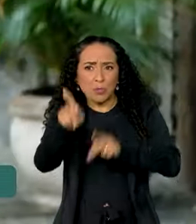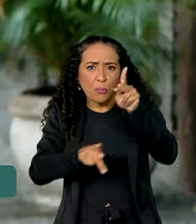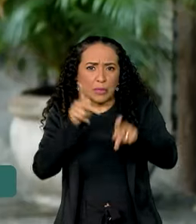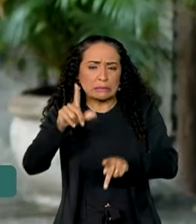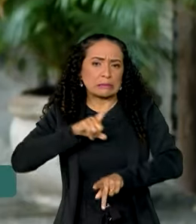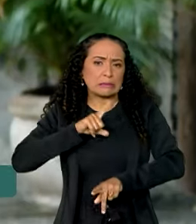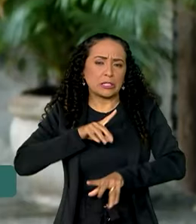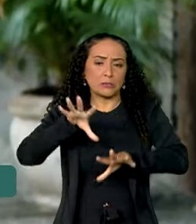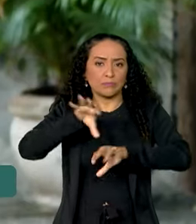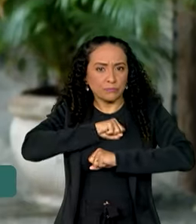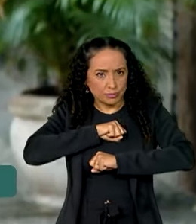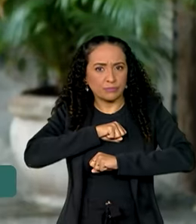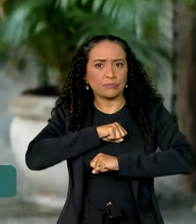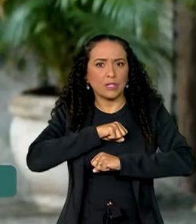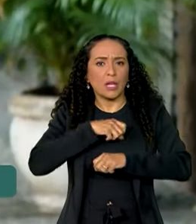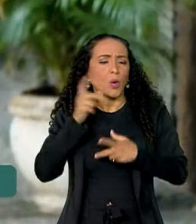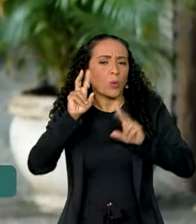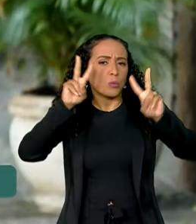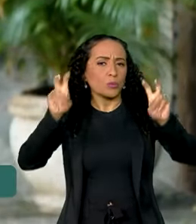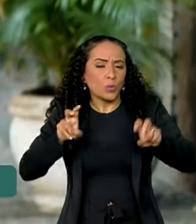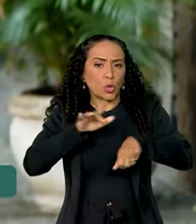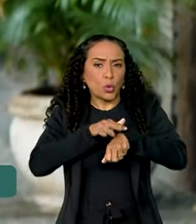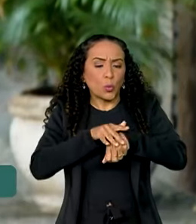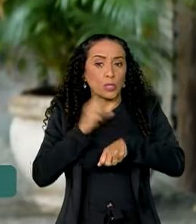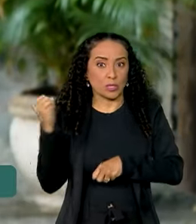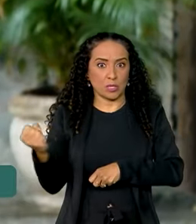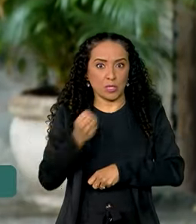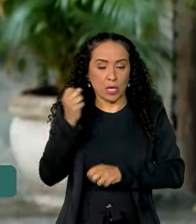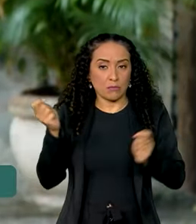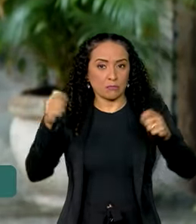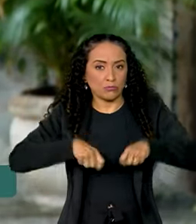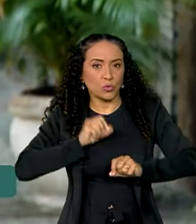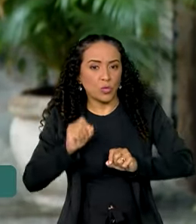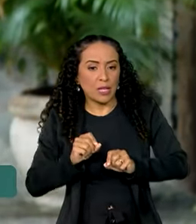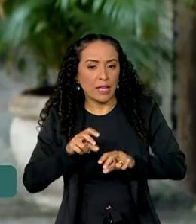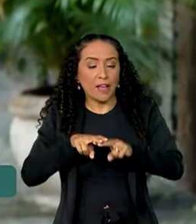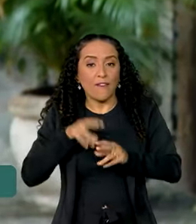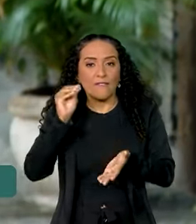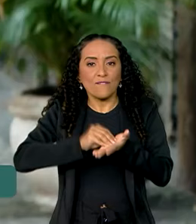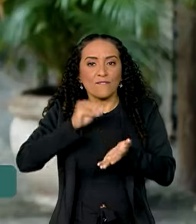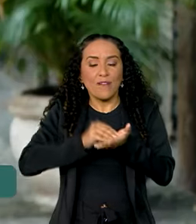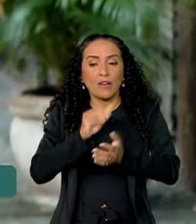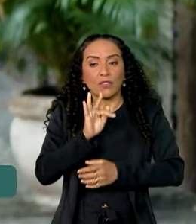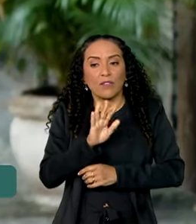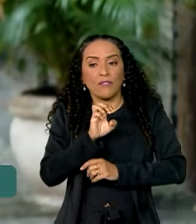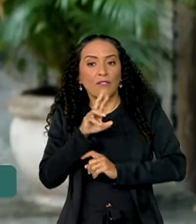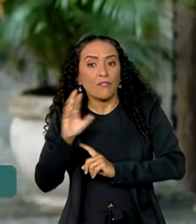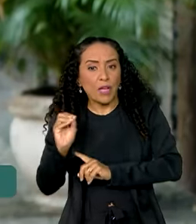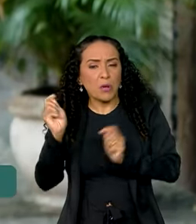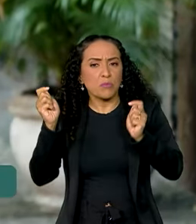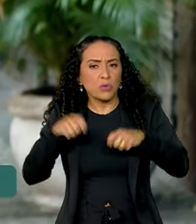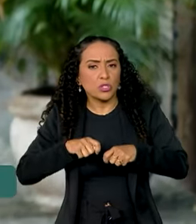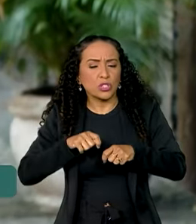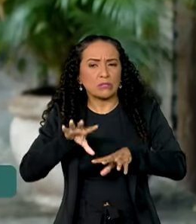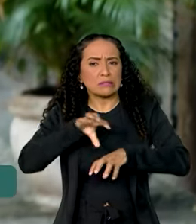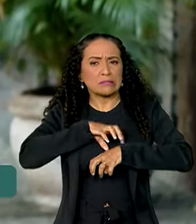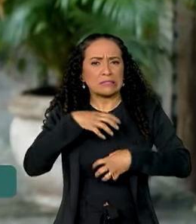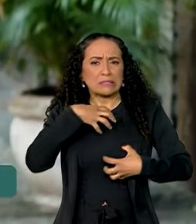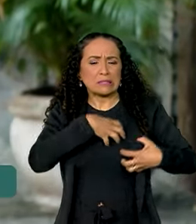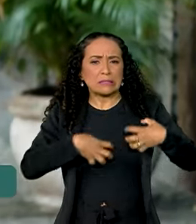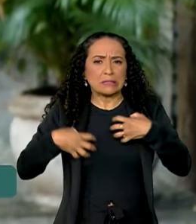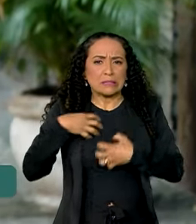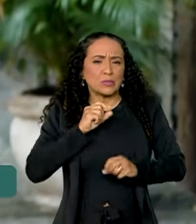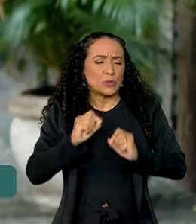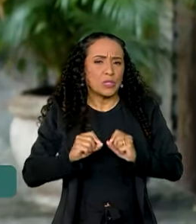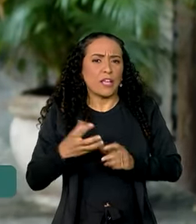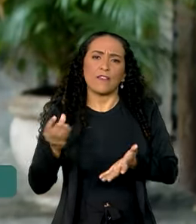população mundial trata--se de uma doença grave ave causada pela falta de ferro que pode causar sintomas